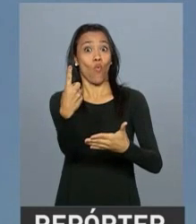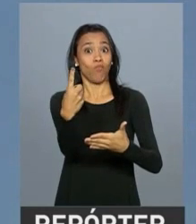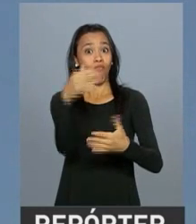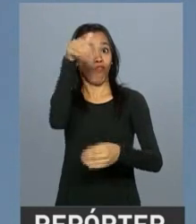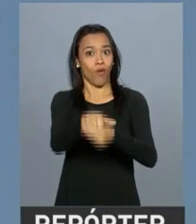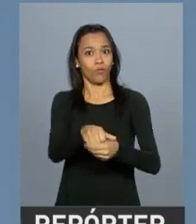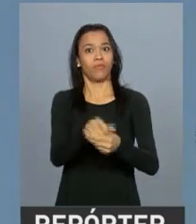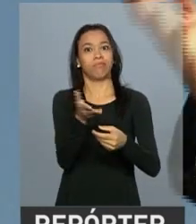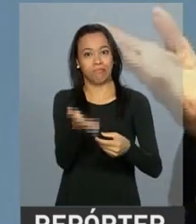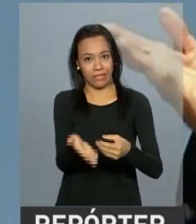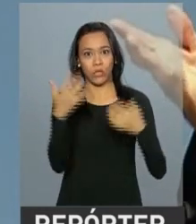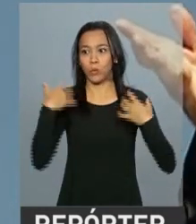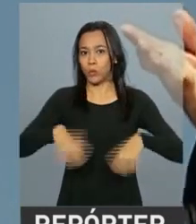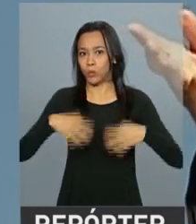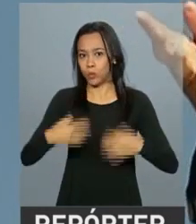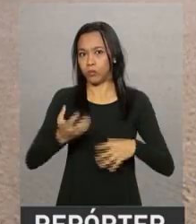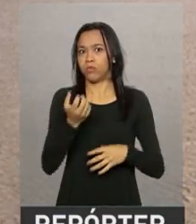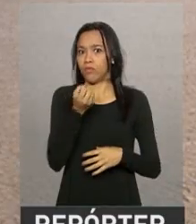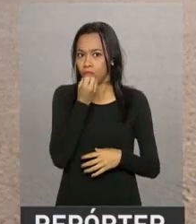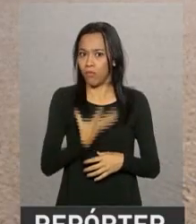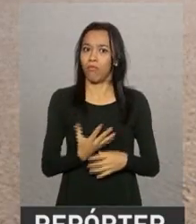maioria, Gilberto, extraordinária.